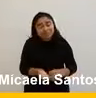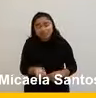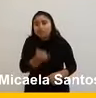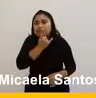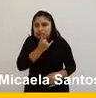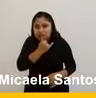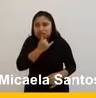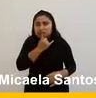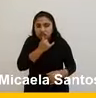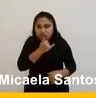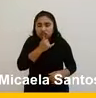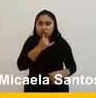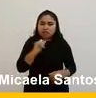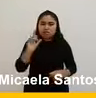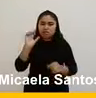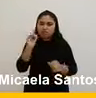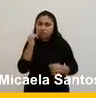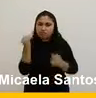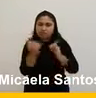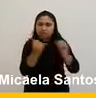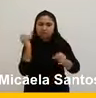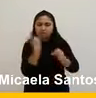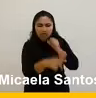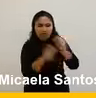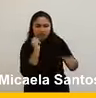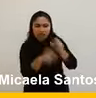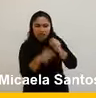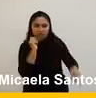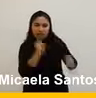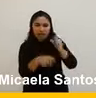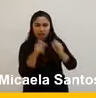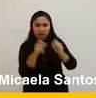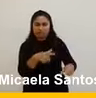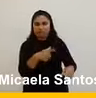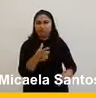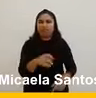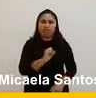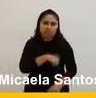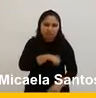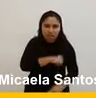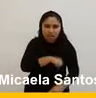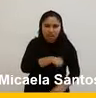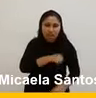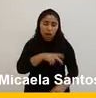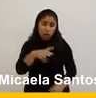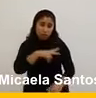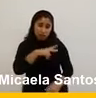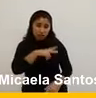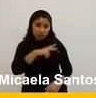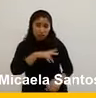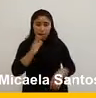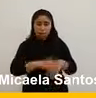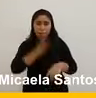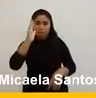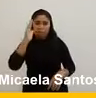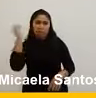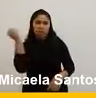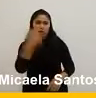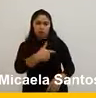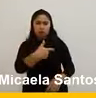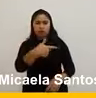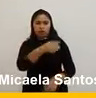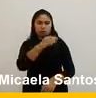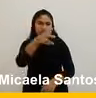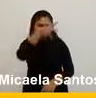Infelizmente, houveram comentários e críticas maldosas e que o problema particular dele era mais importante do que os problemas